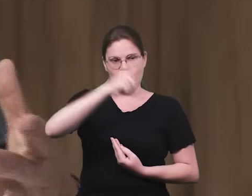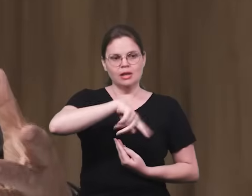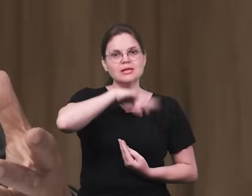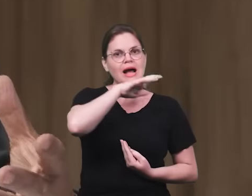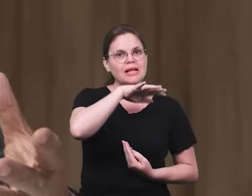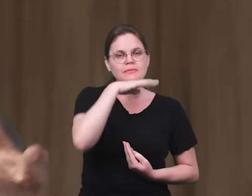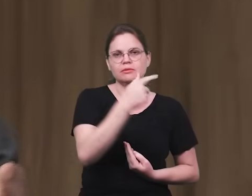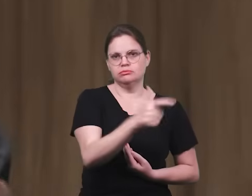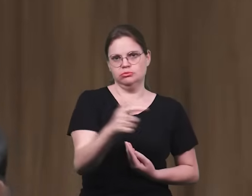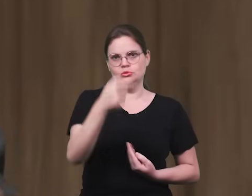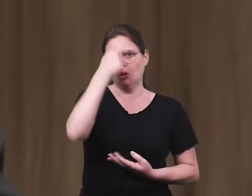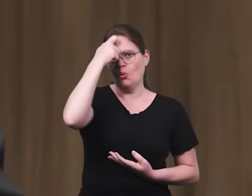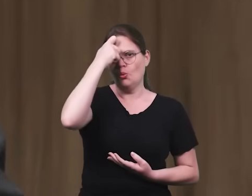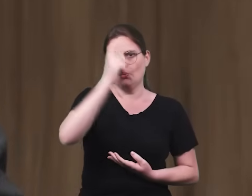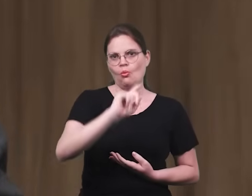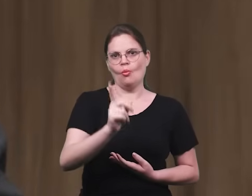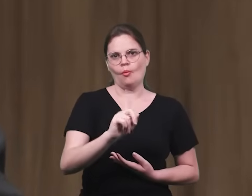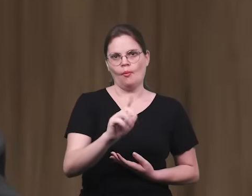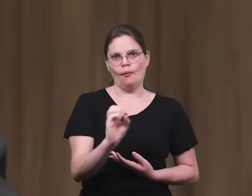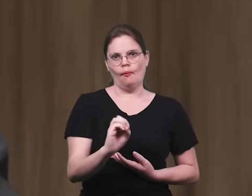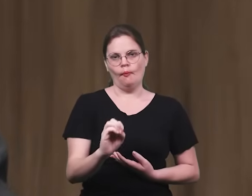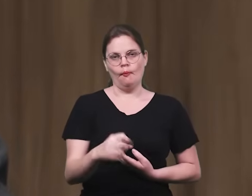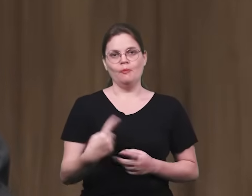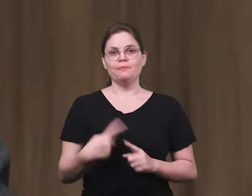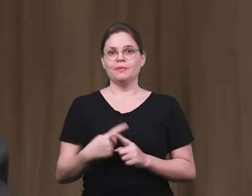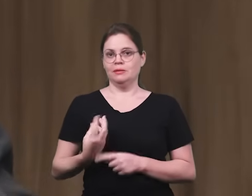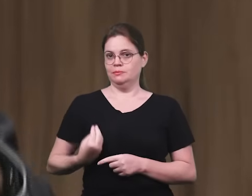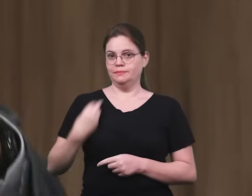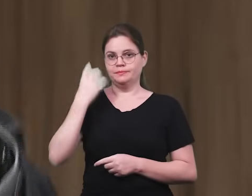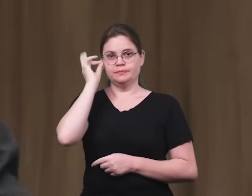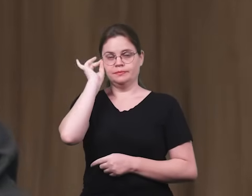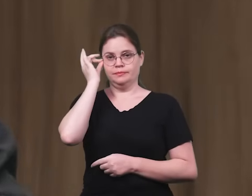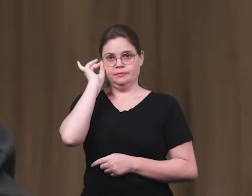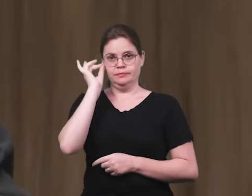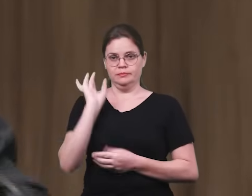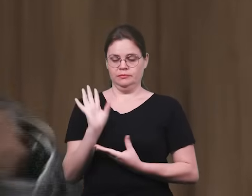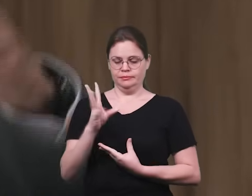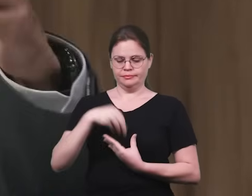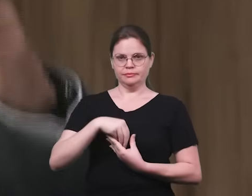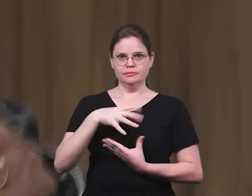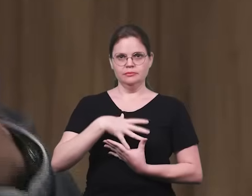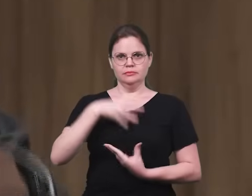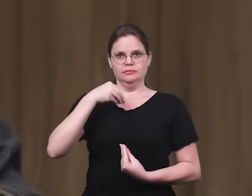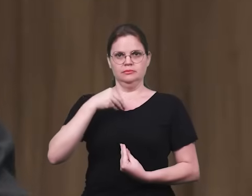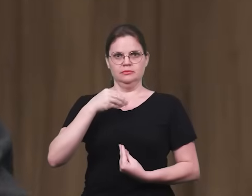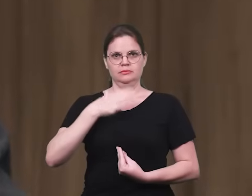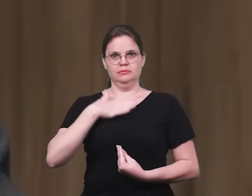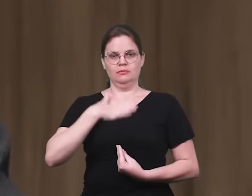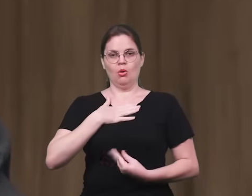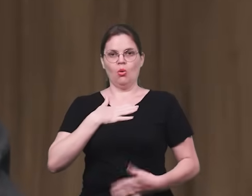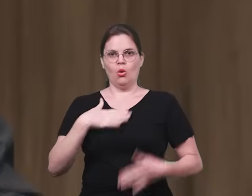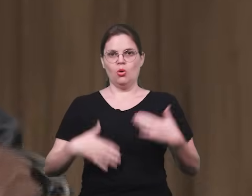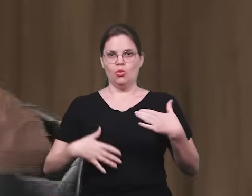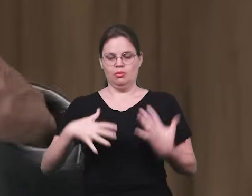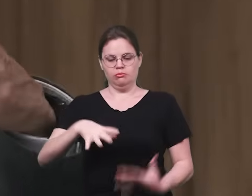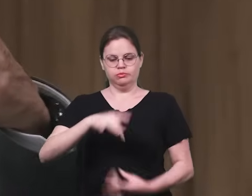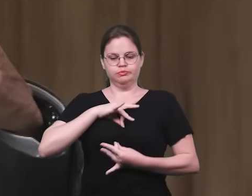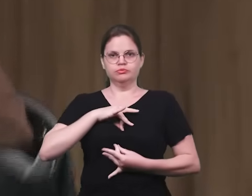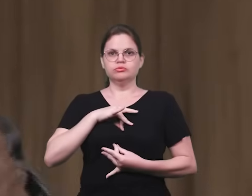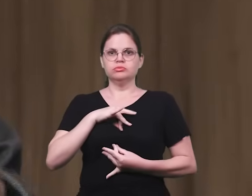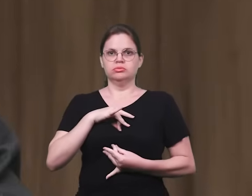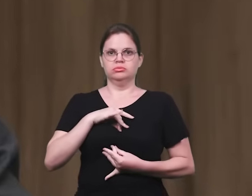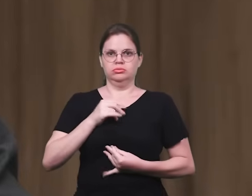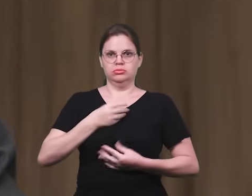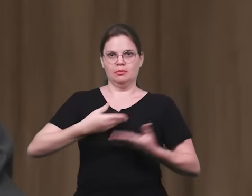Uma vida espiritual que penetra no seu corpo físico e